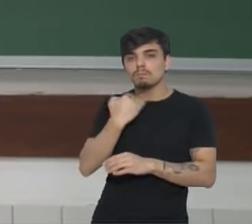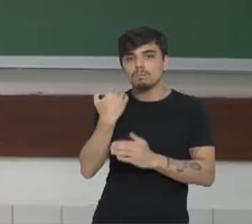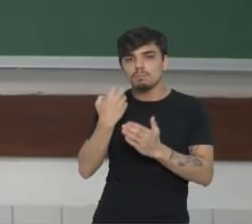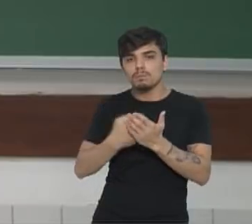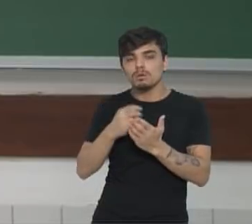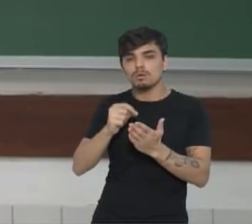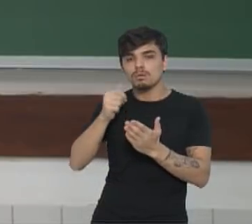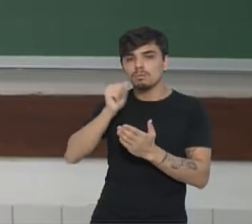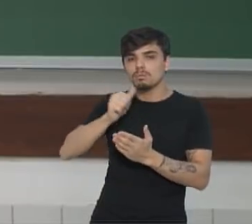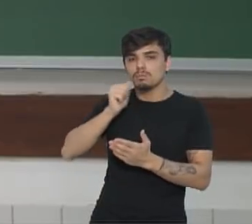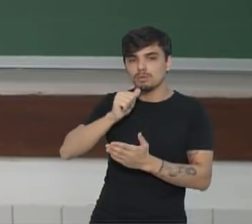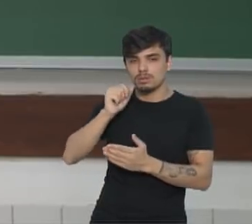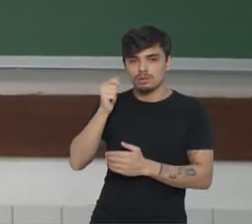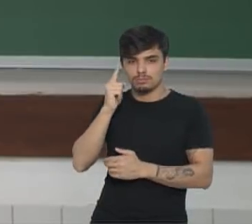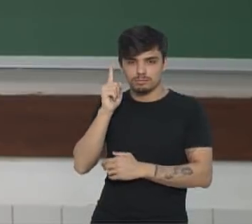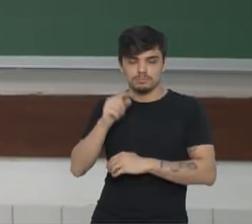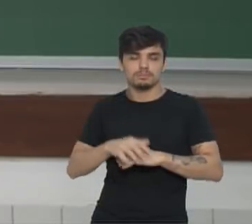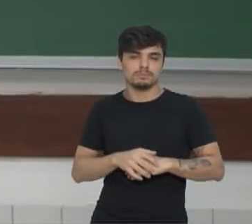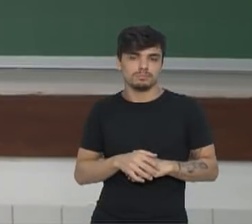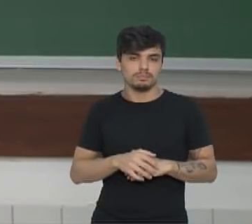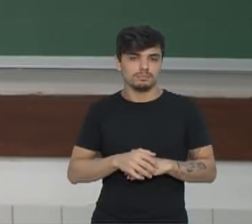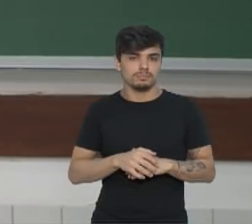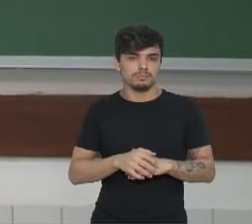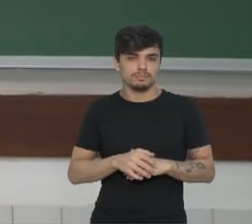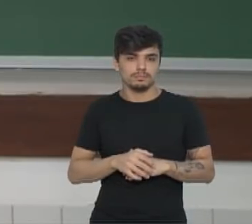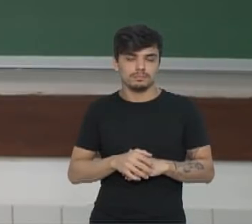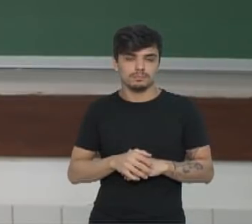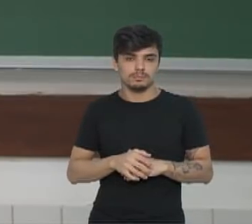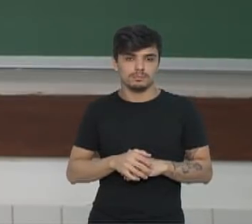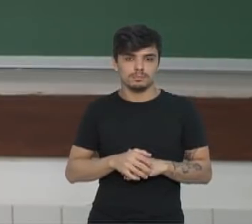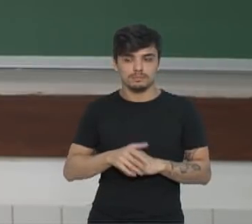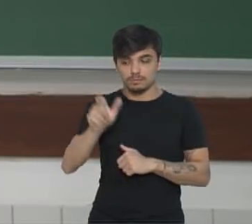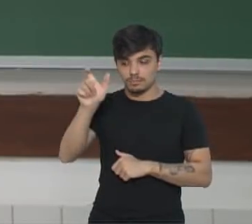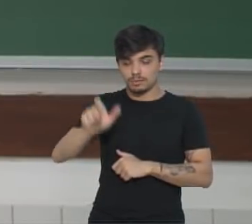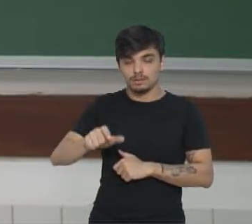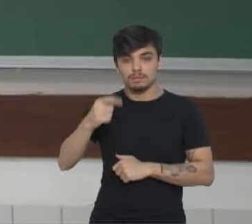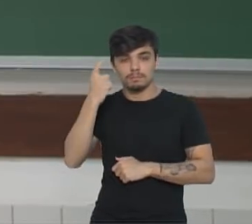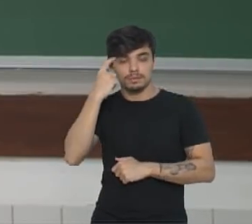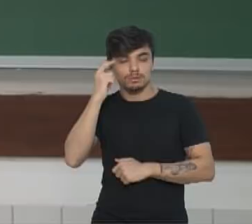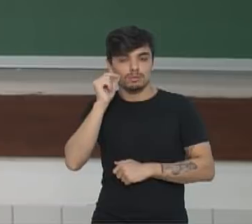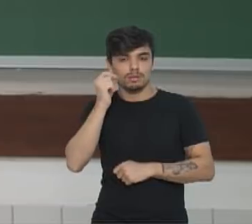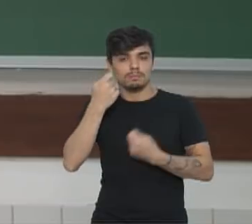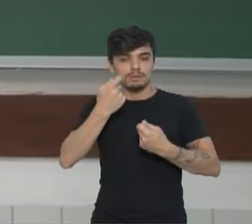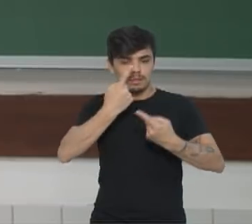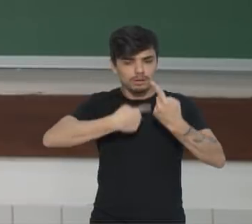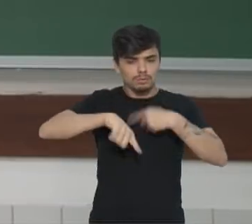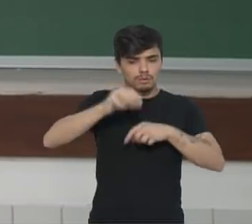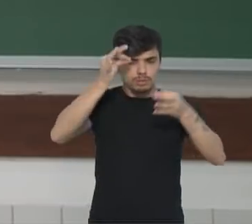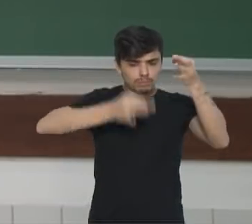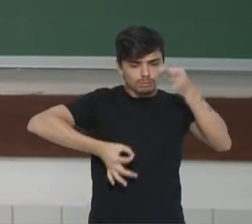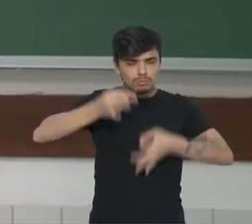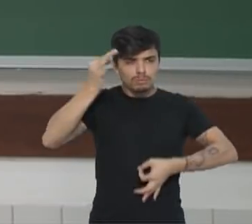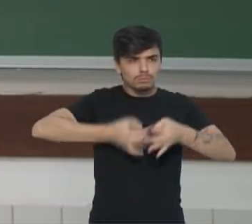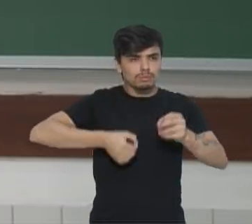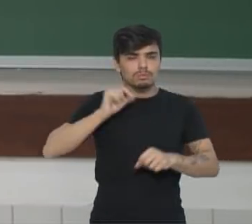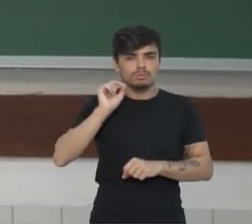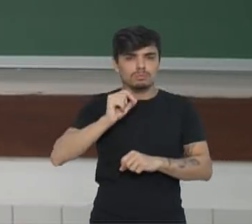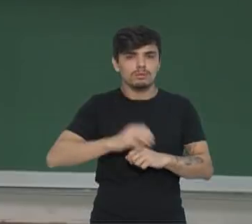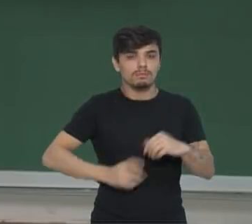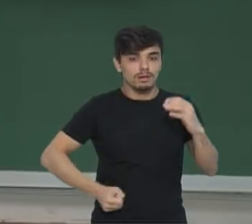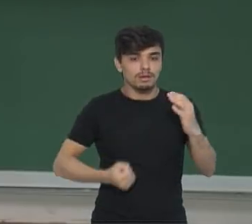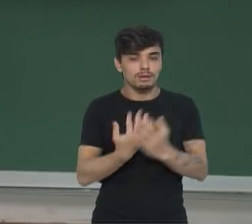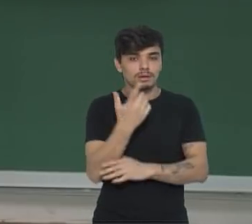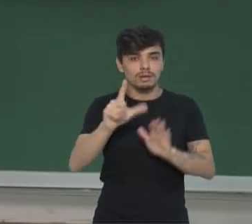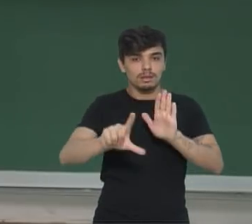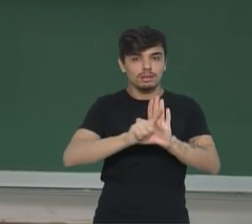momento do assassinato dele, Robespierre acha que tem que radicalizar mais ainda o julgamento. E ele vai criar a